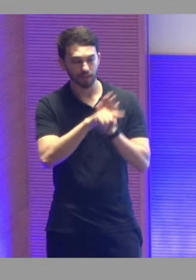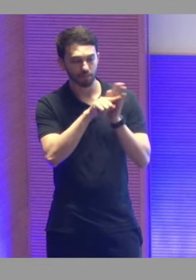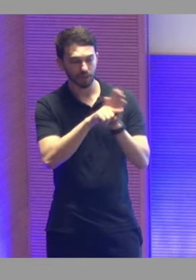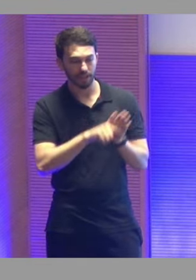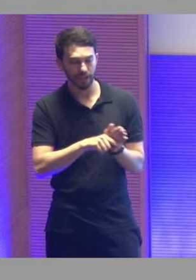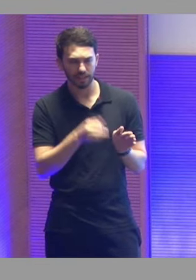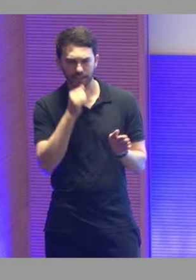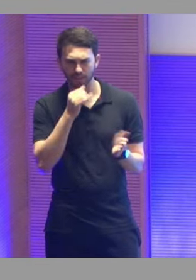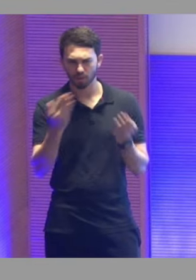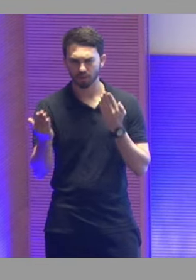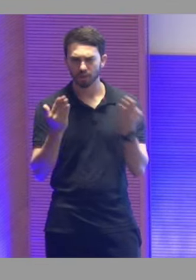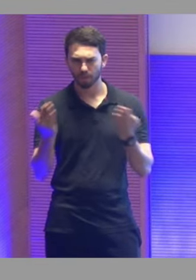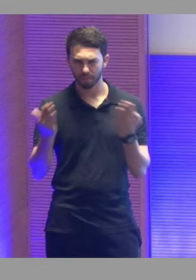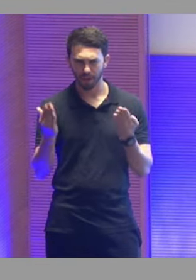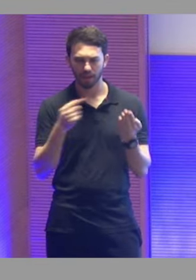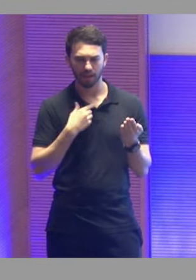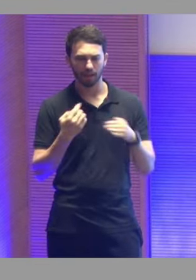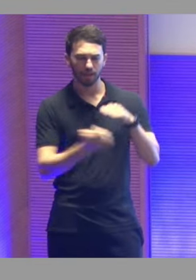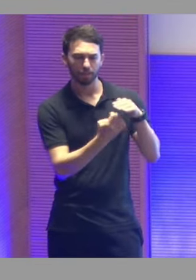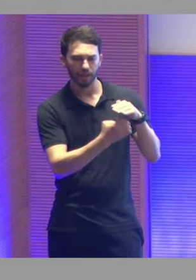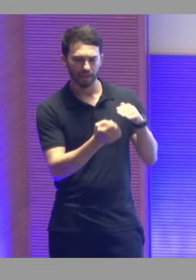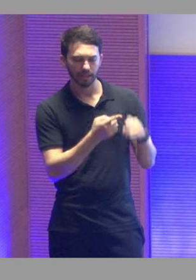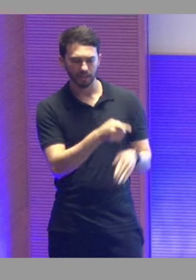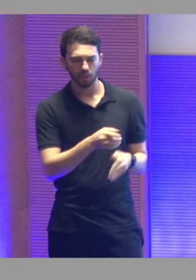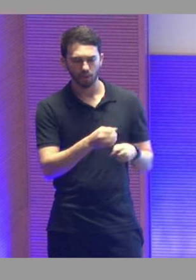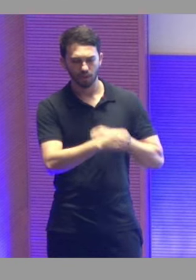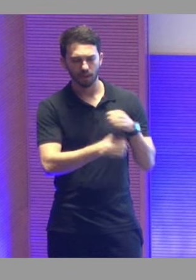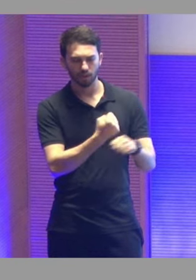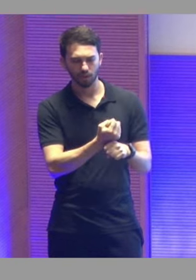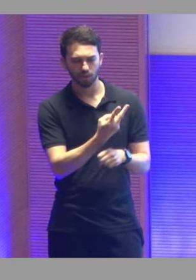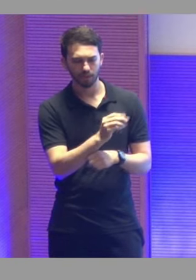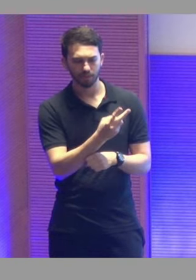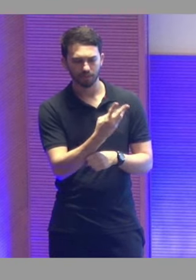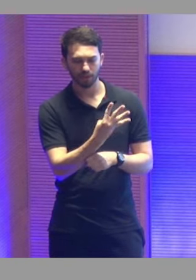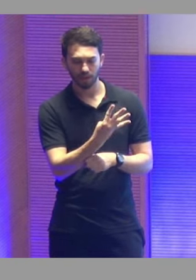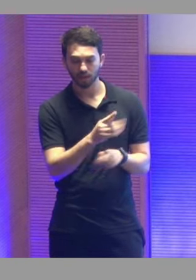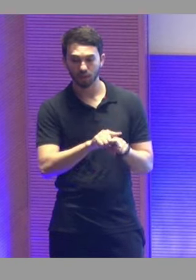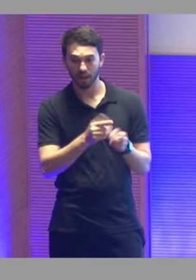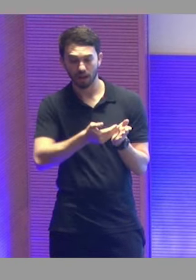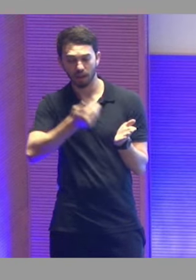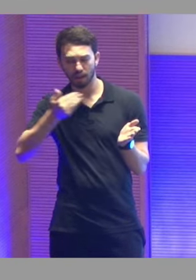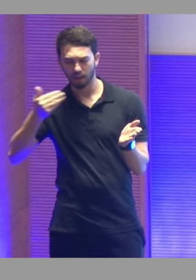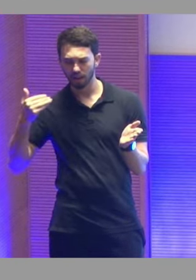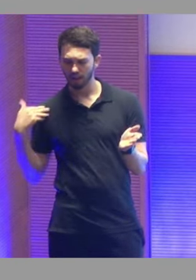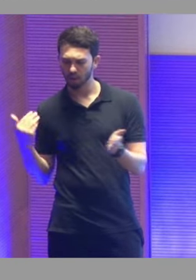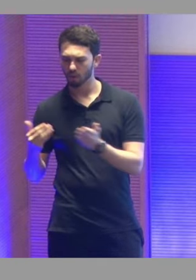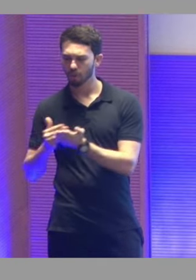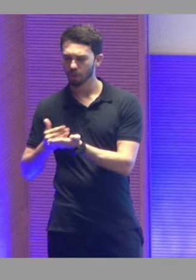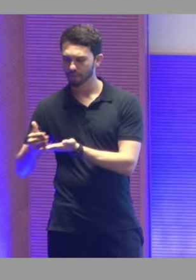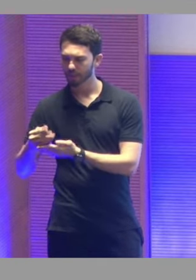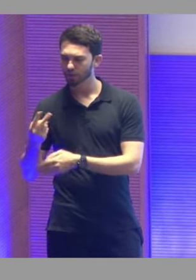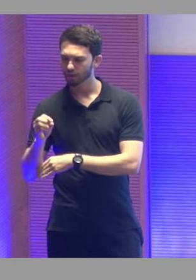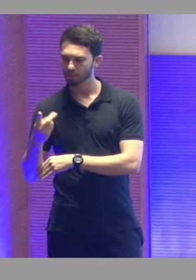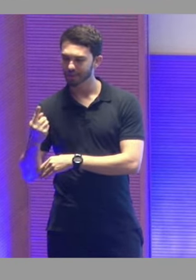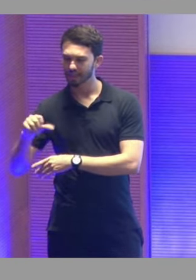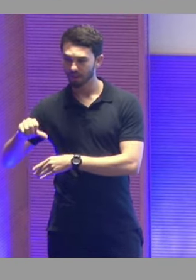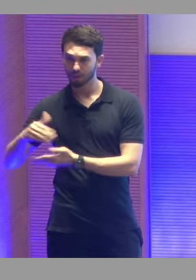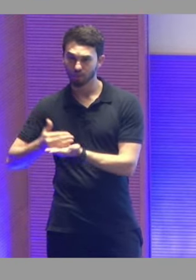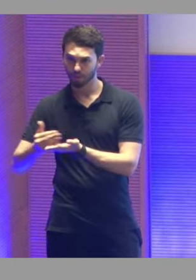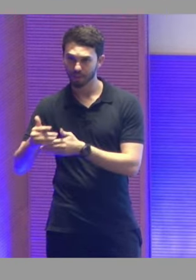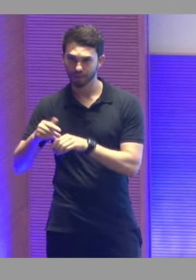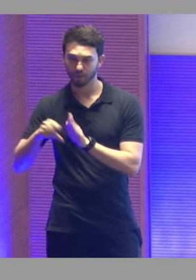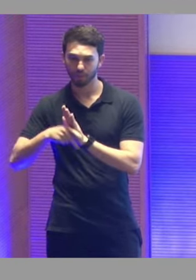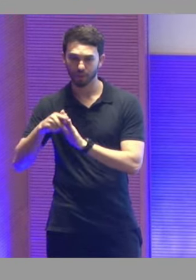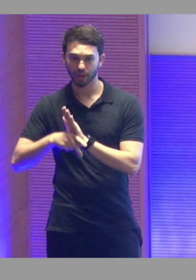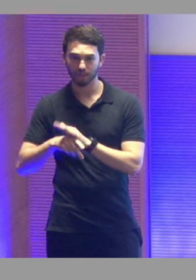que se a gente comparar o número de organizações do ciclo 2024 com o início do programa lá no em 2009 ano inventariado 2008